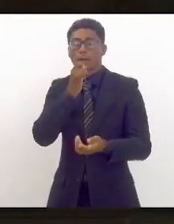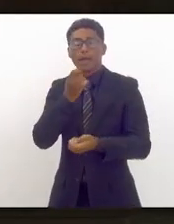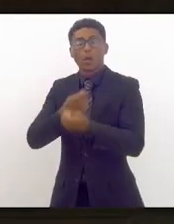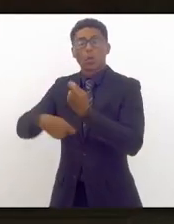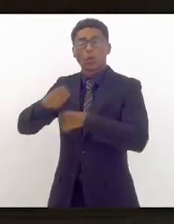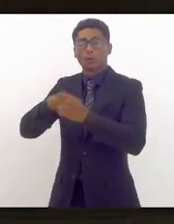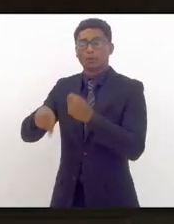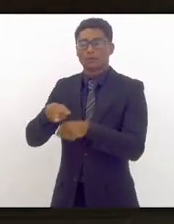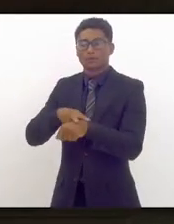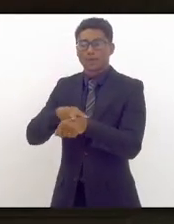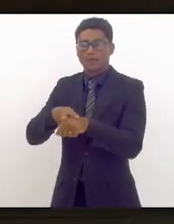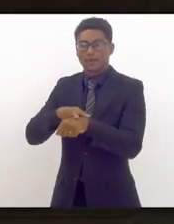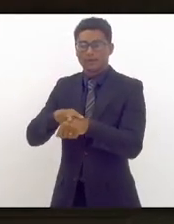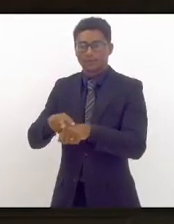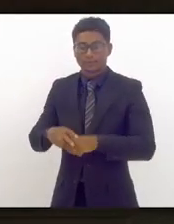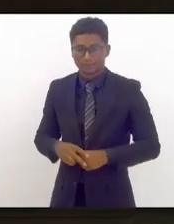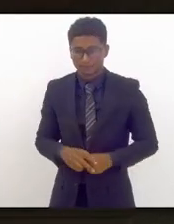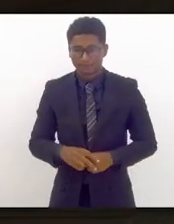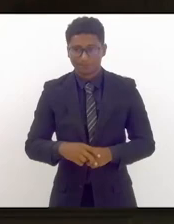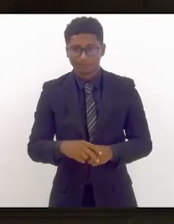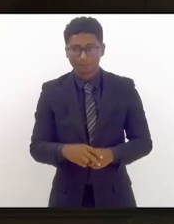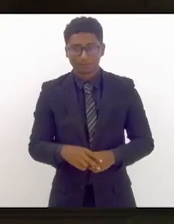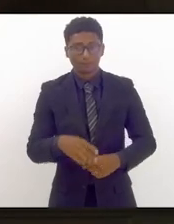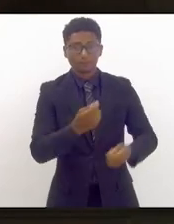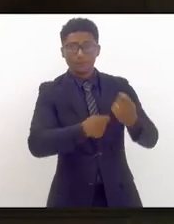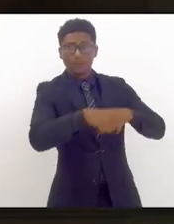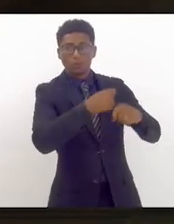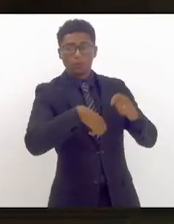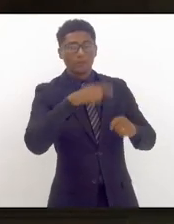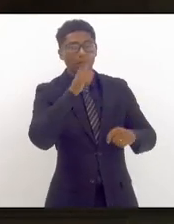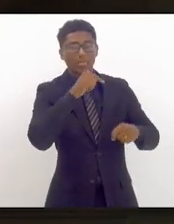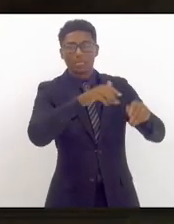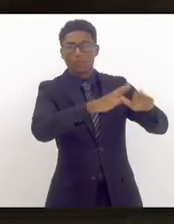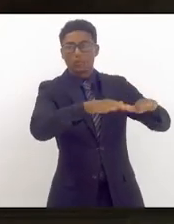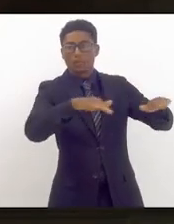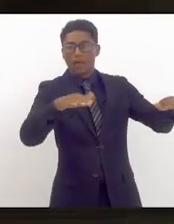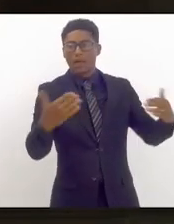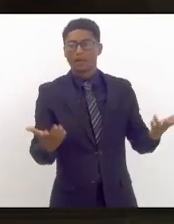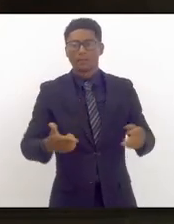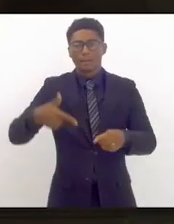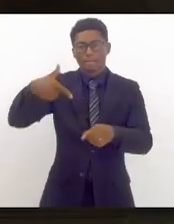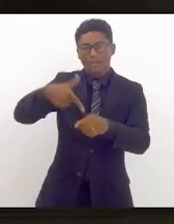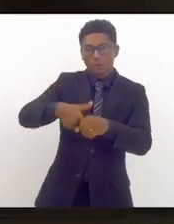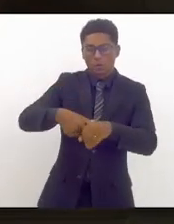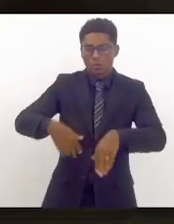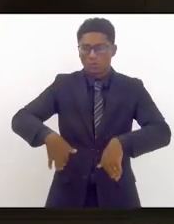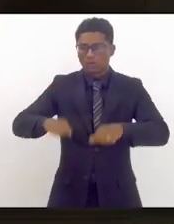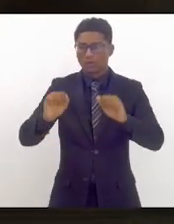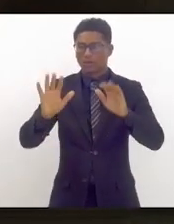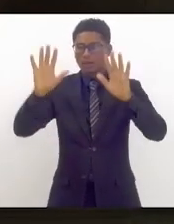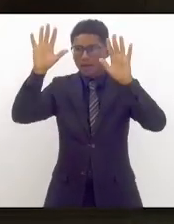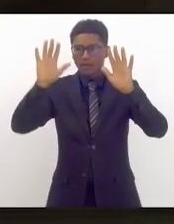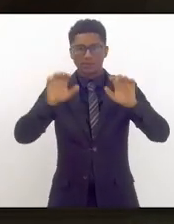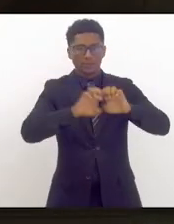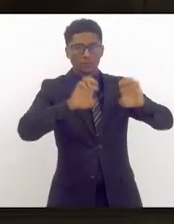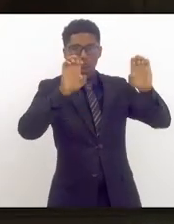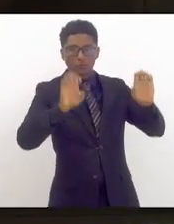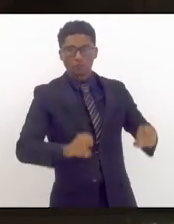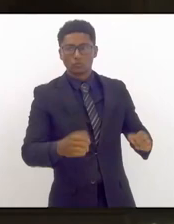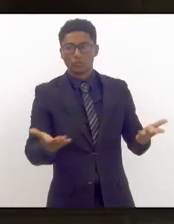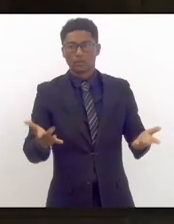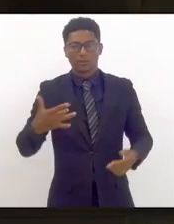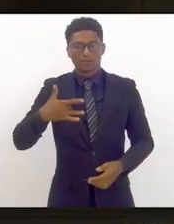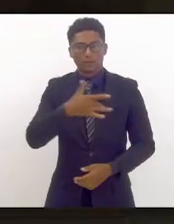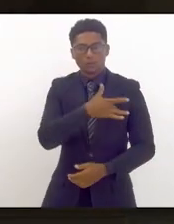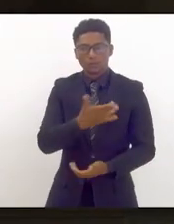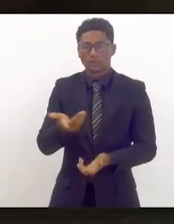deputado Mink, a economia do mar, deputada Célia, petróleo e gás, infraestrutura e logística, saúde,